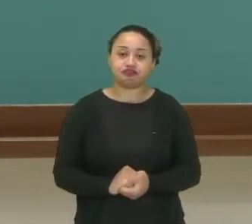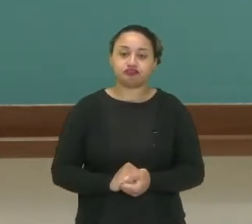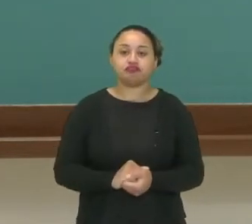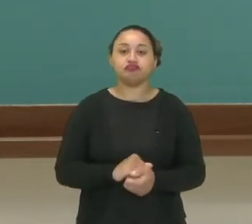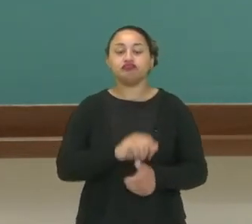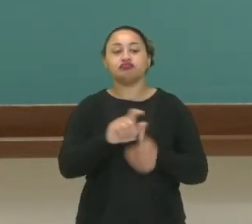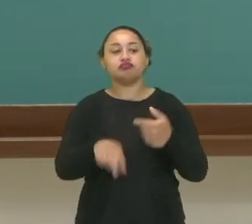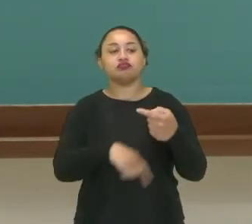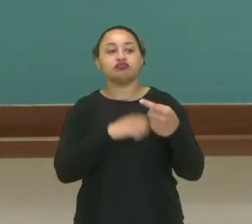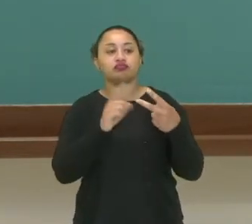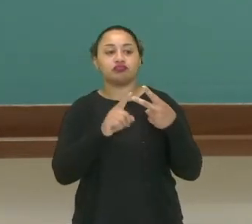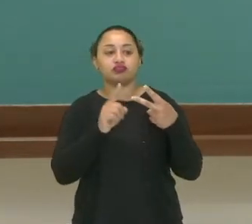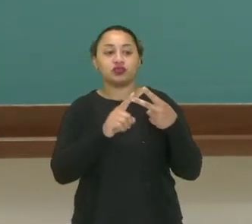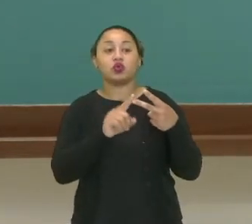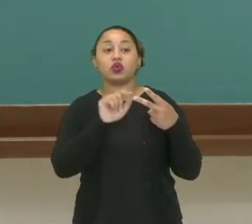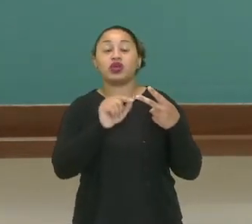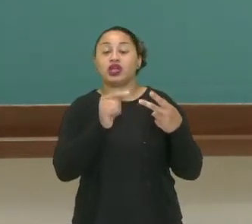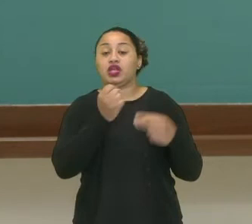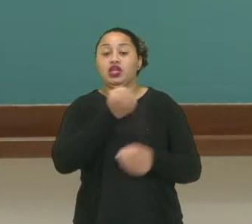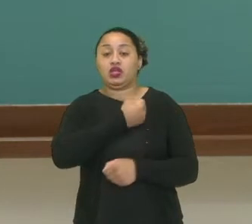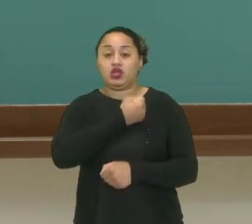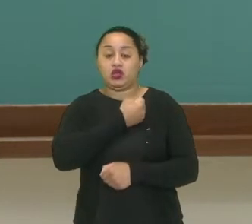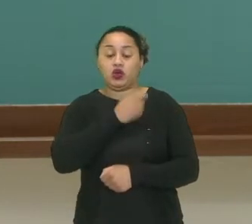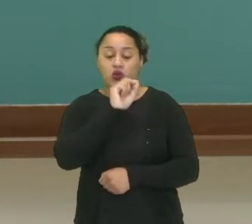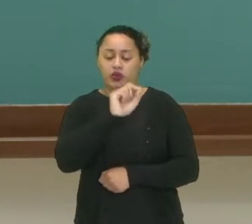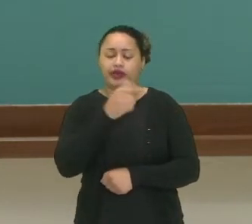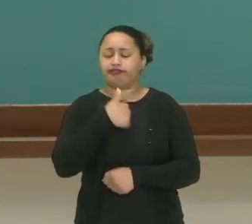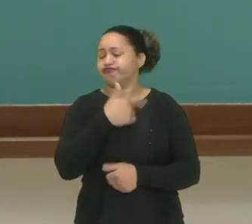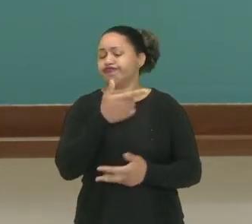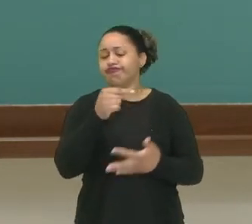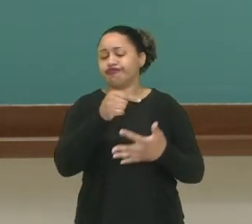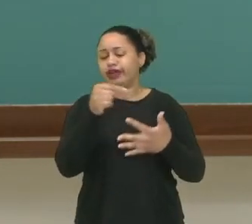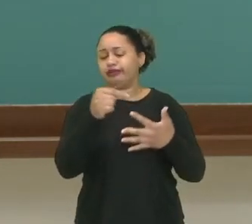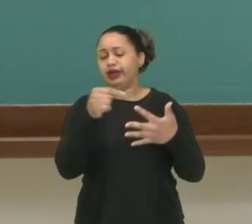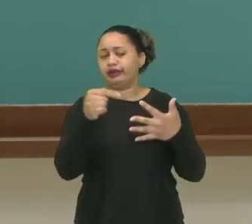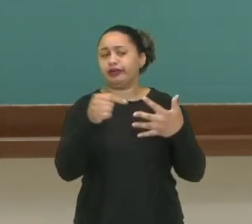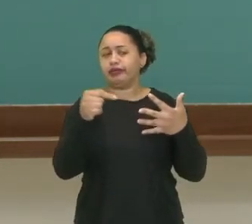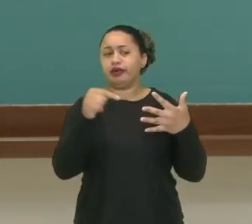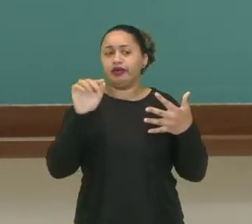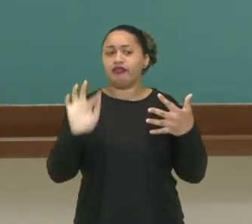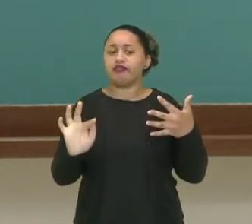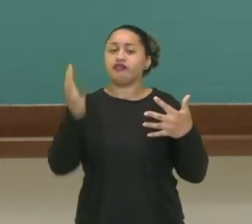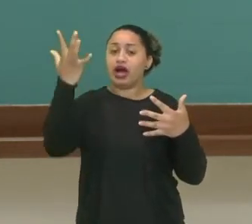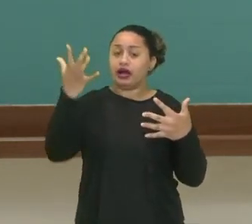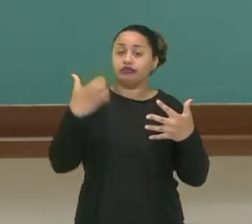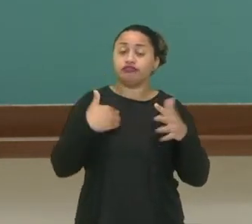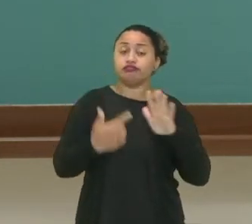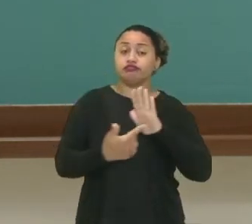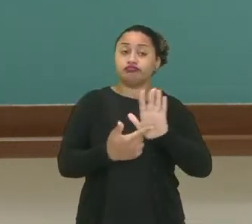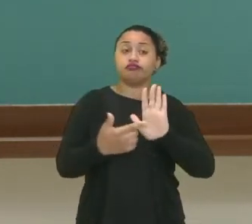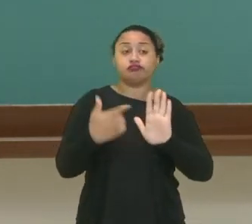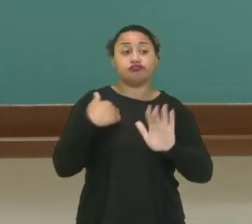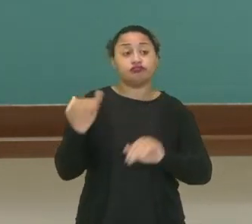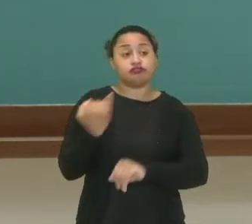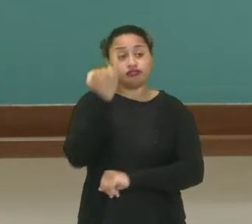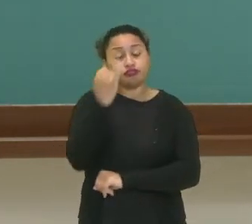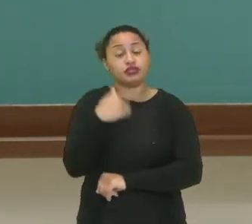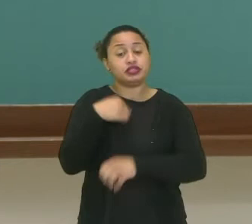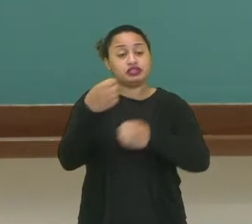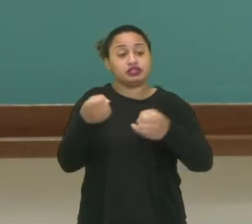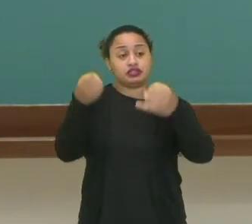2, enumeração de fatos, né? Então, para comprovar a relevância daquilo que você está